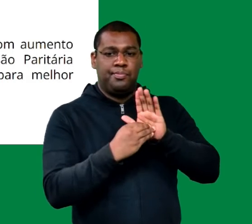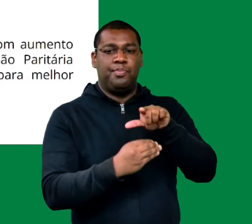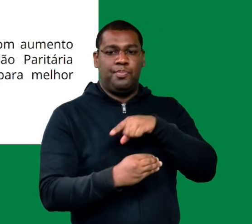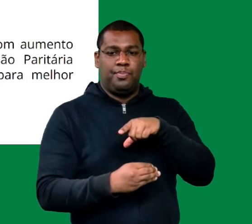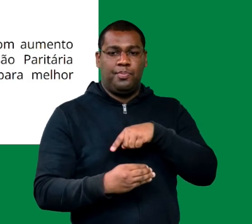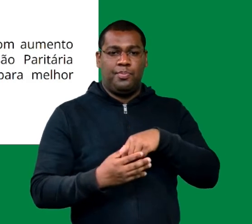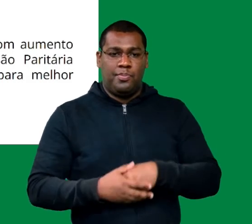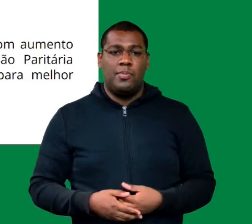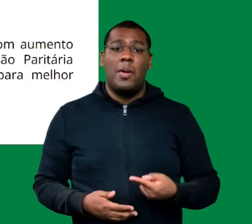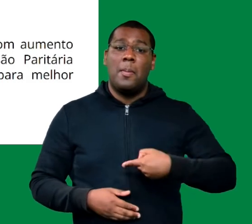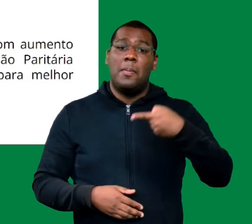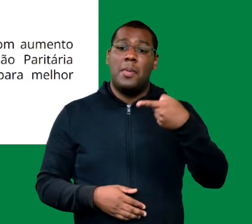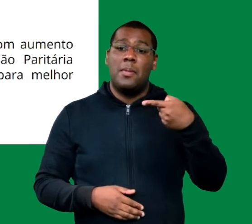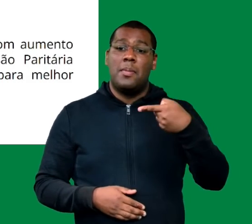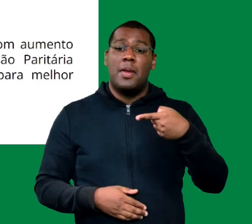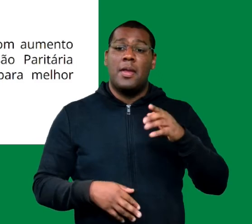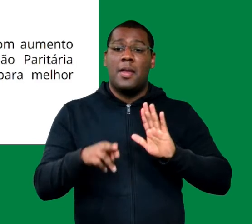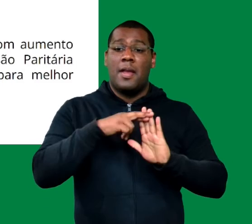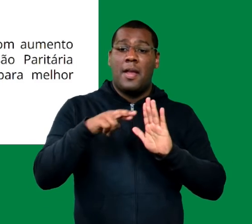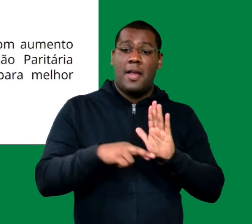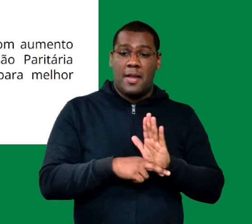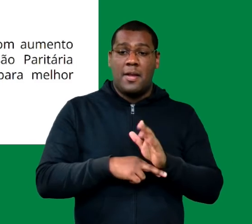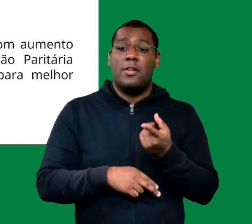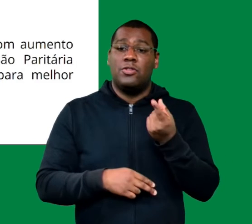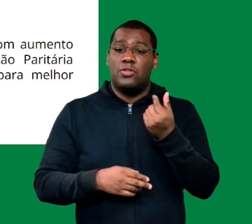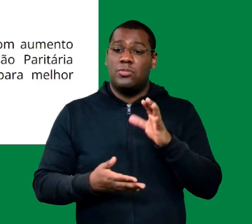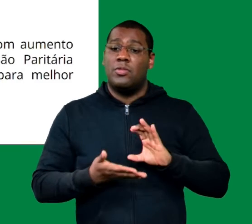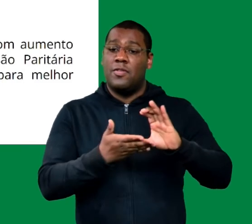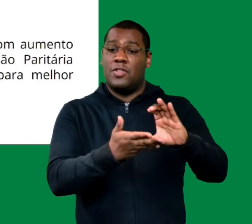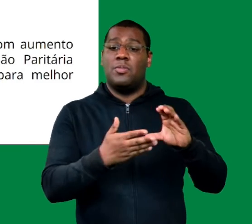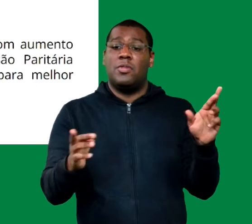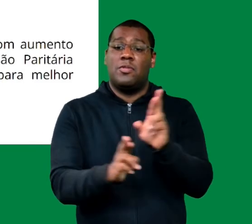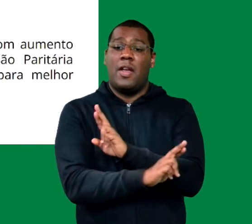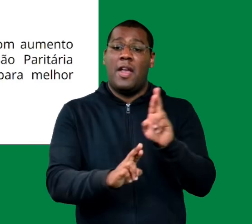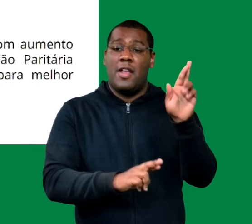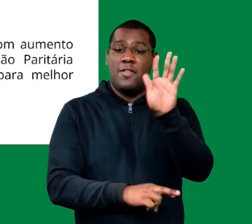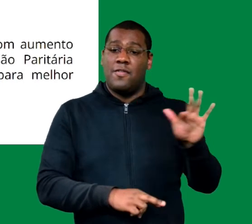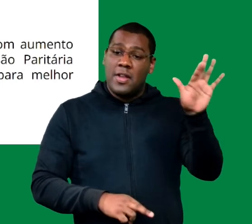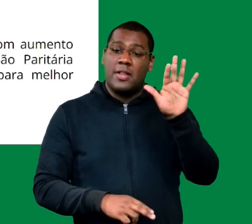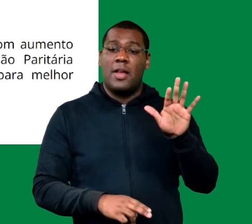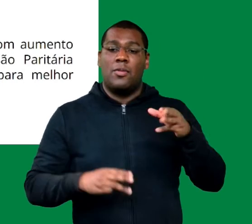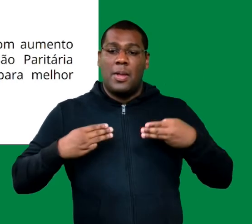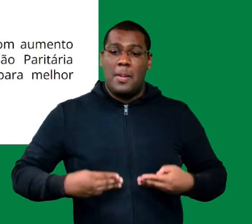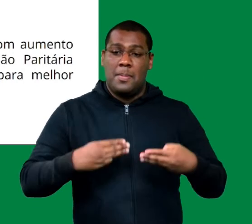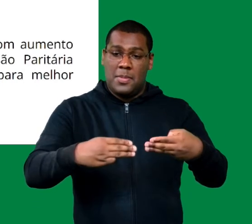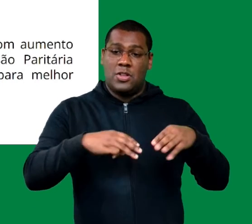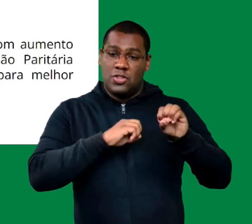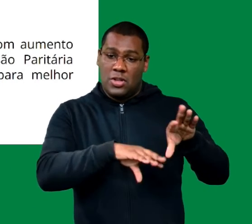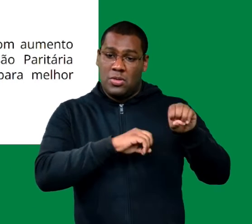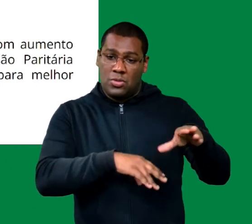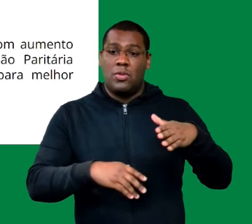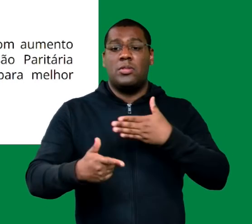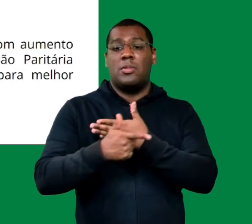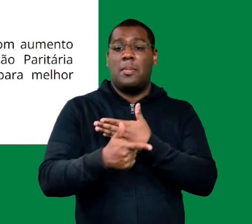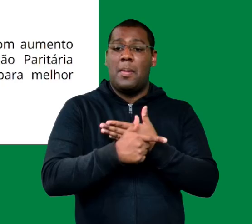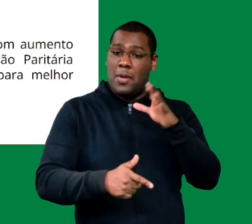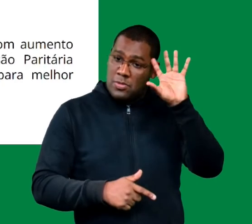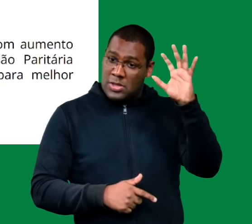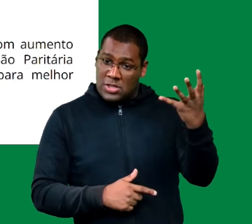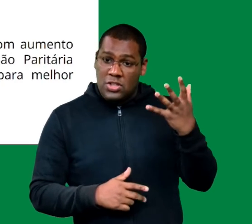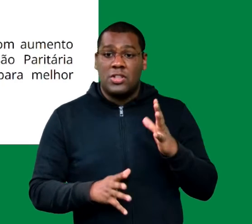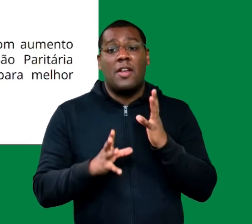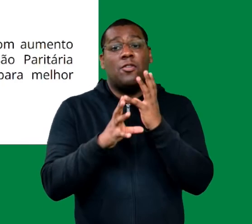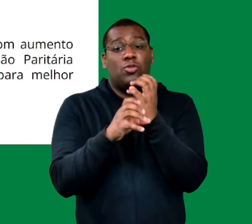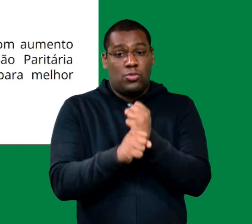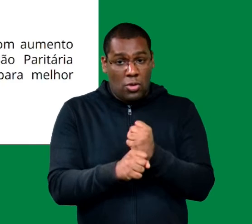A primeira regra aí é que o montante destinado à rede federal é definido pelo MEC, pelo Ministério da Educação. E ele vai utilizar aí